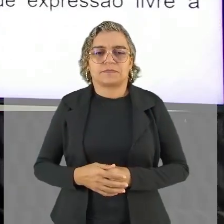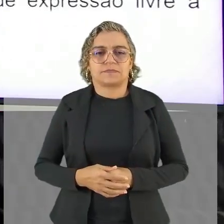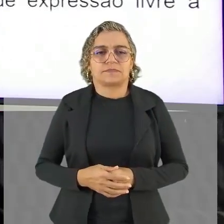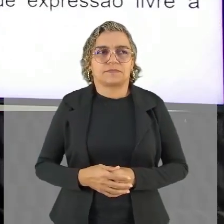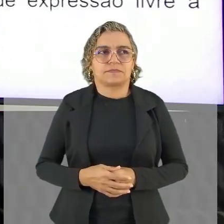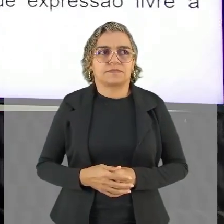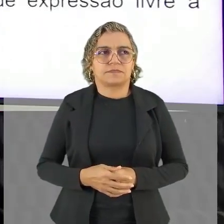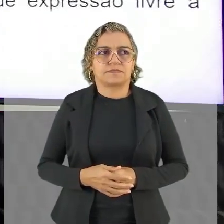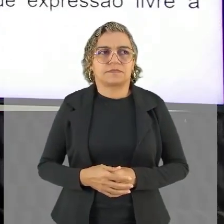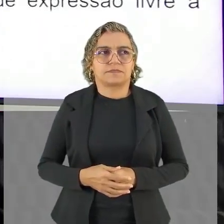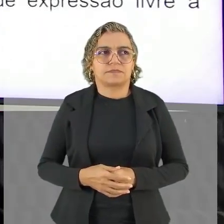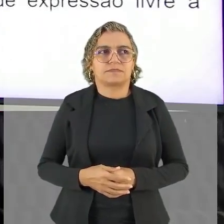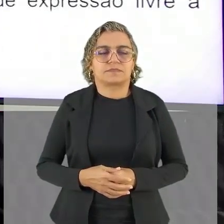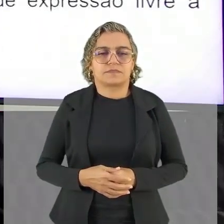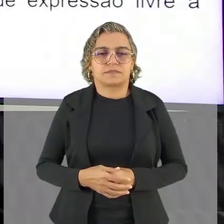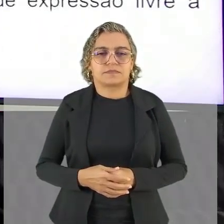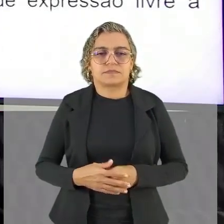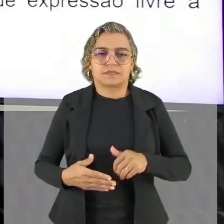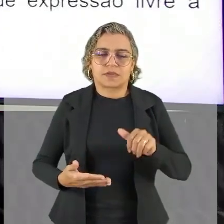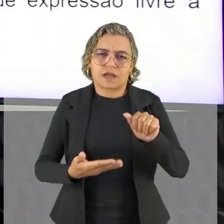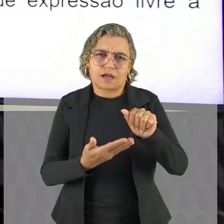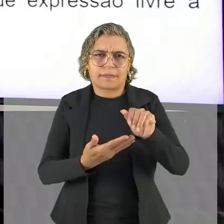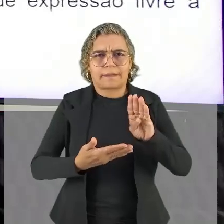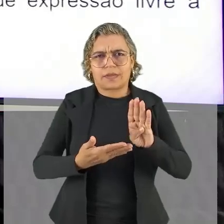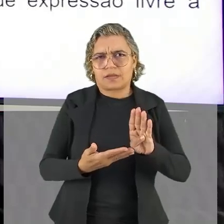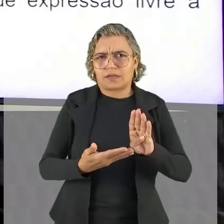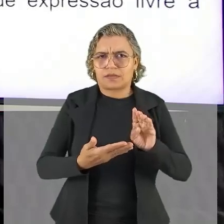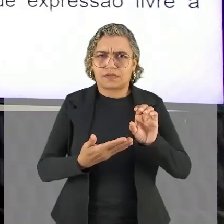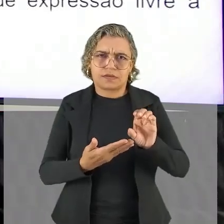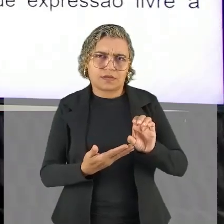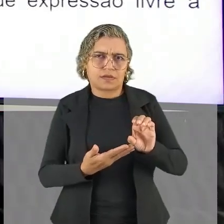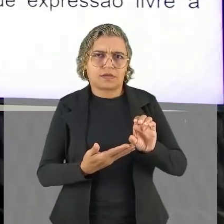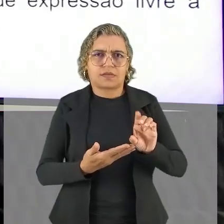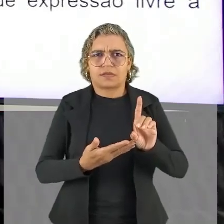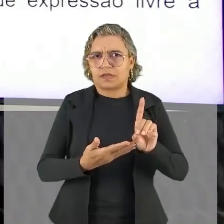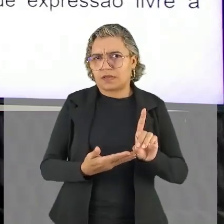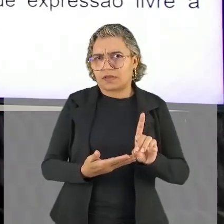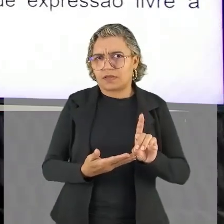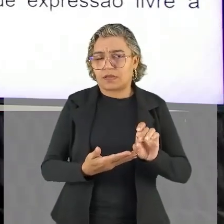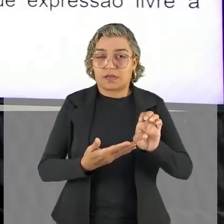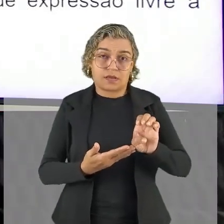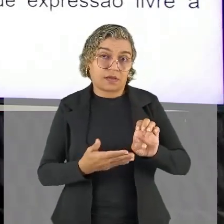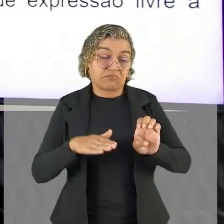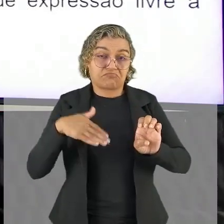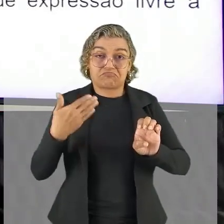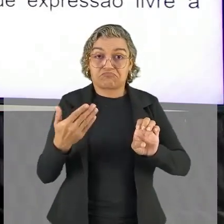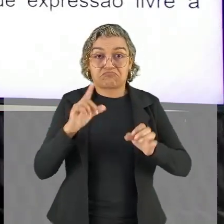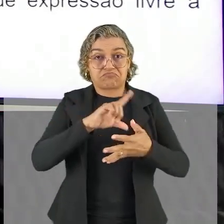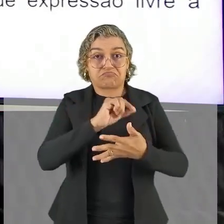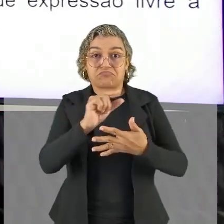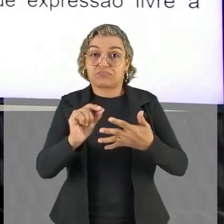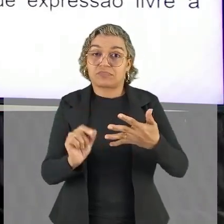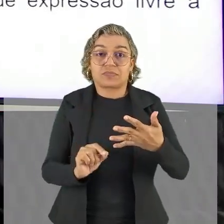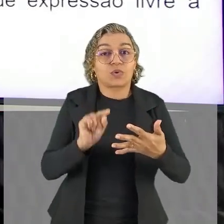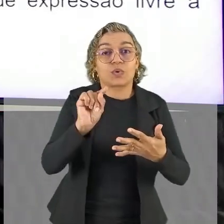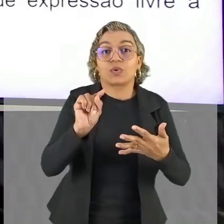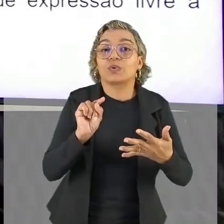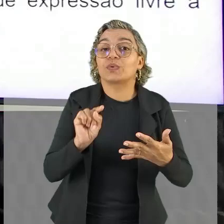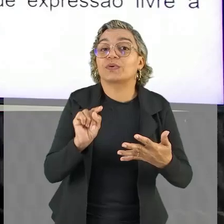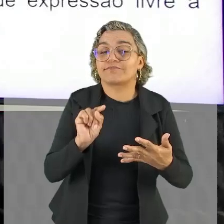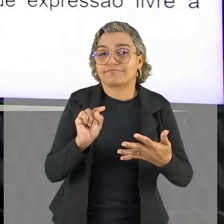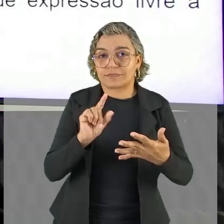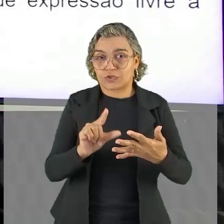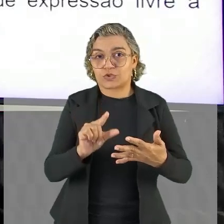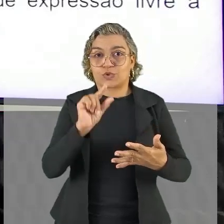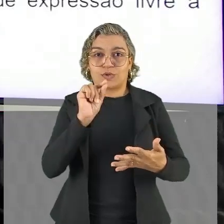modo. Então, letra A, letra B, letra C, letra D ou letra E, o que vocês vão